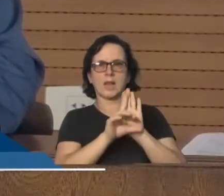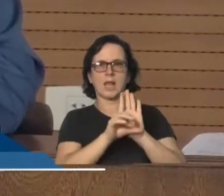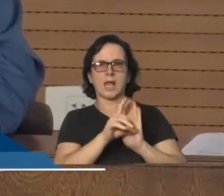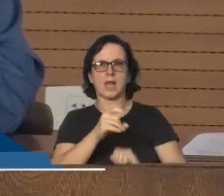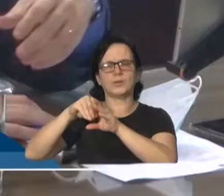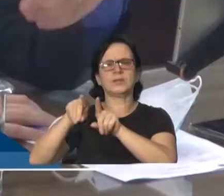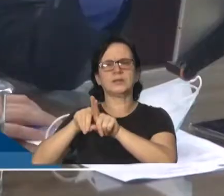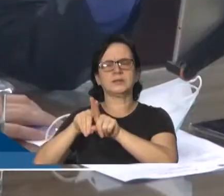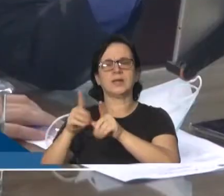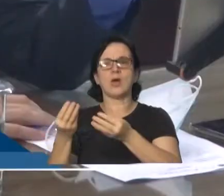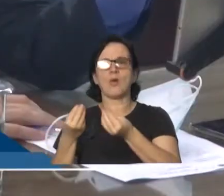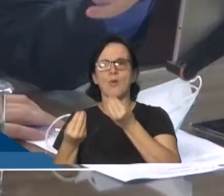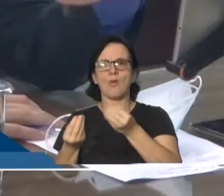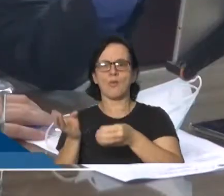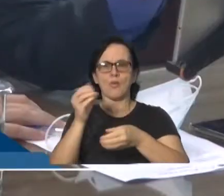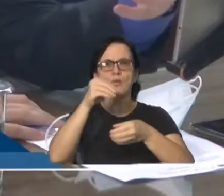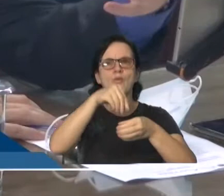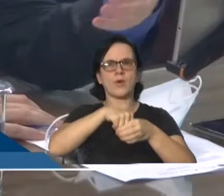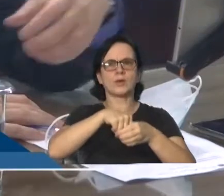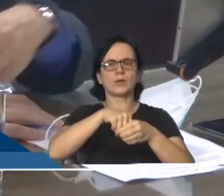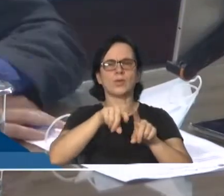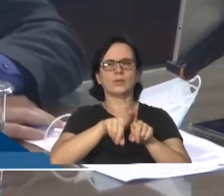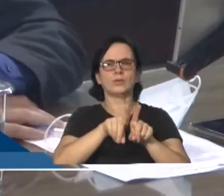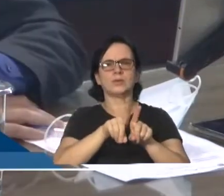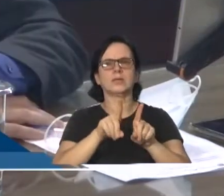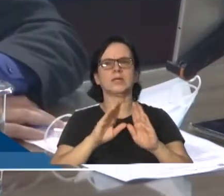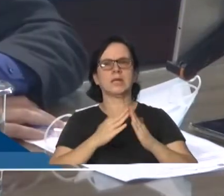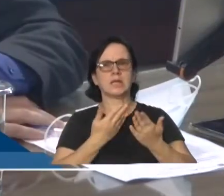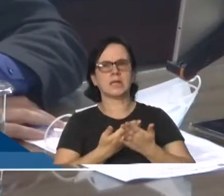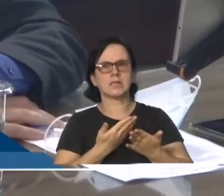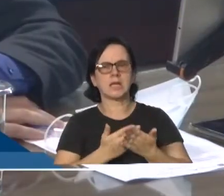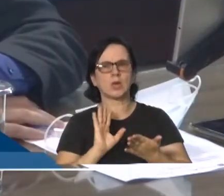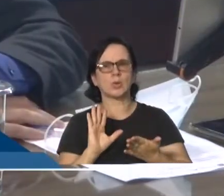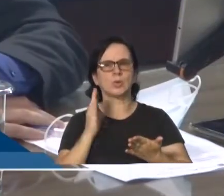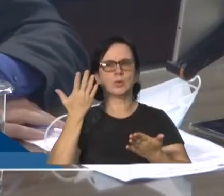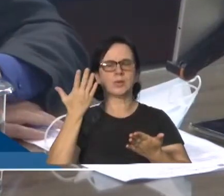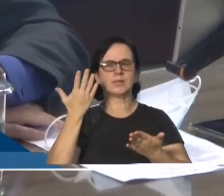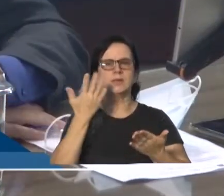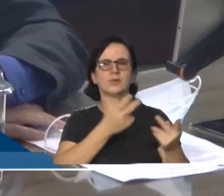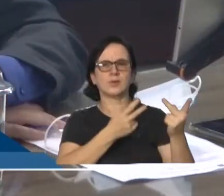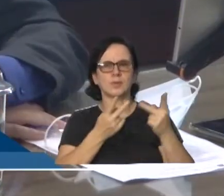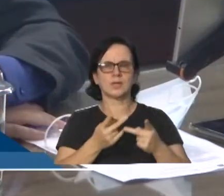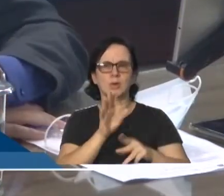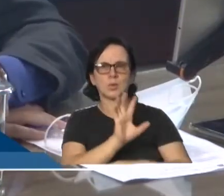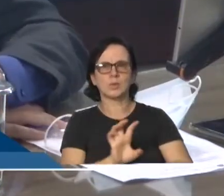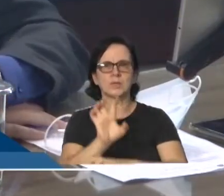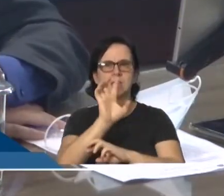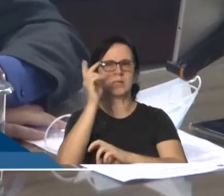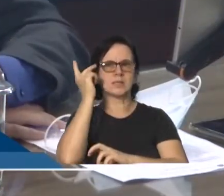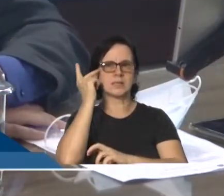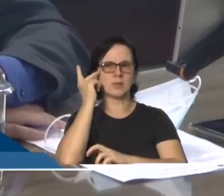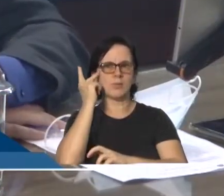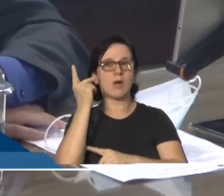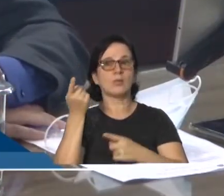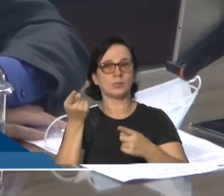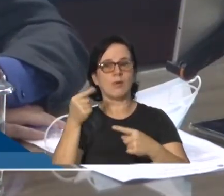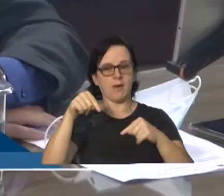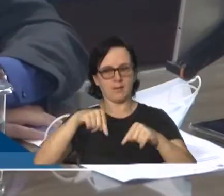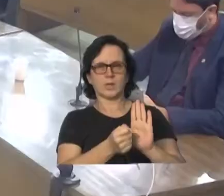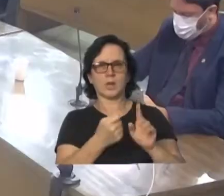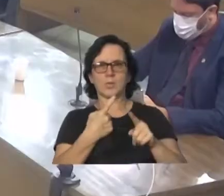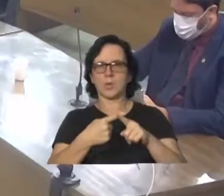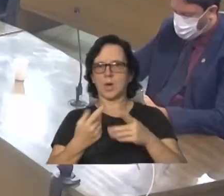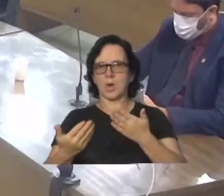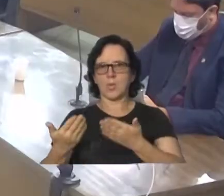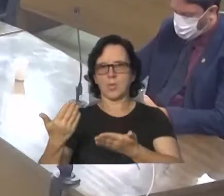município. Requerimento este apresentado pelo vereador Rodrigo Alemão. Outro pedido de formação de SEV foi proposta